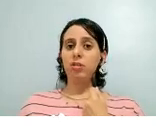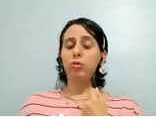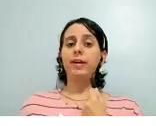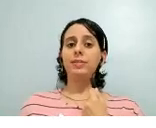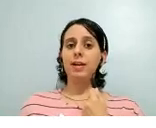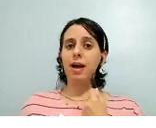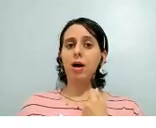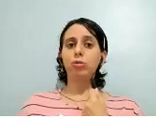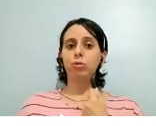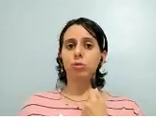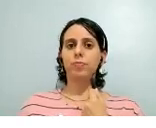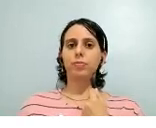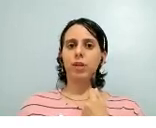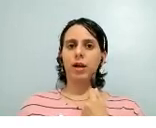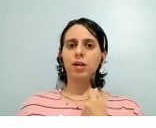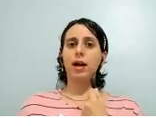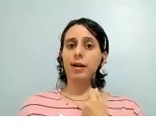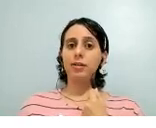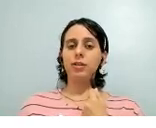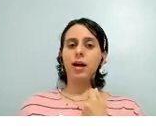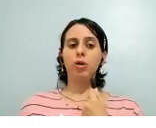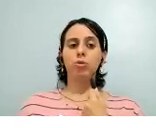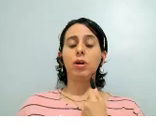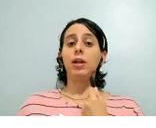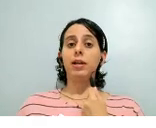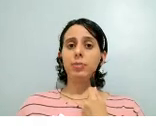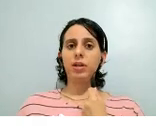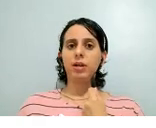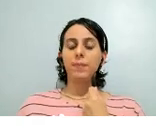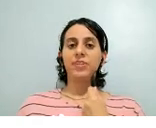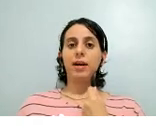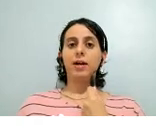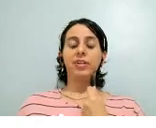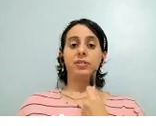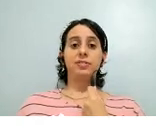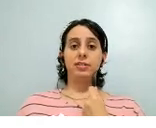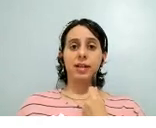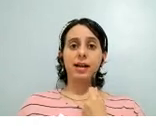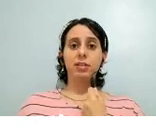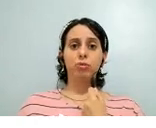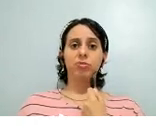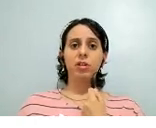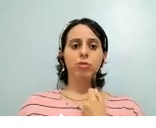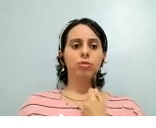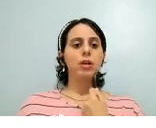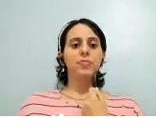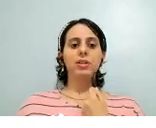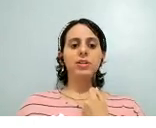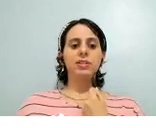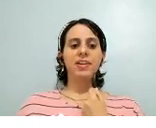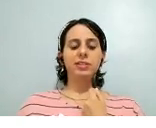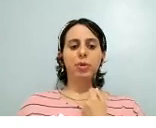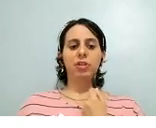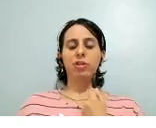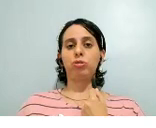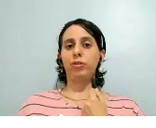O risco ainda é alto, tá? Ainda é alto. Lembra das entradas do vírus? Então, às